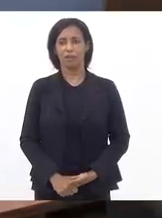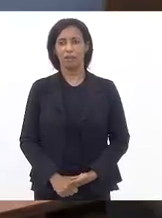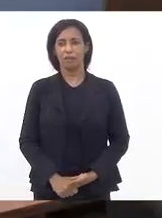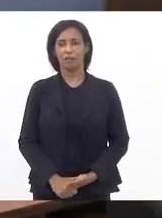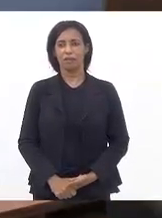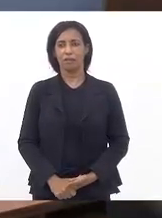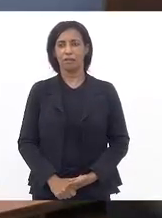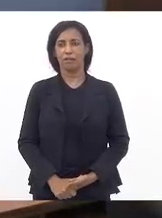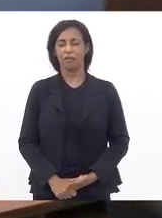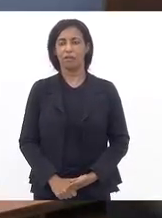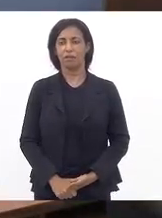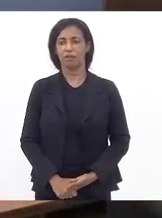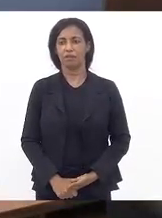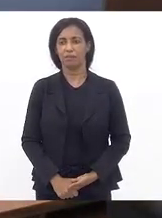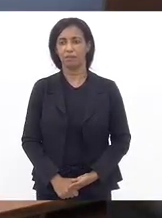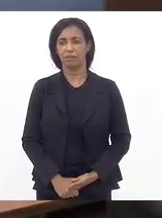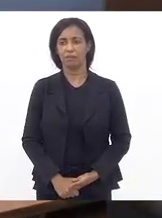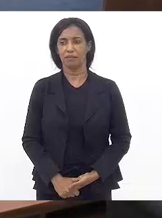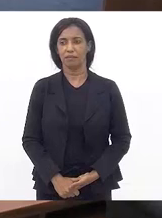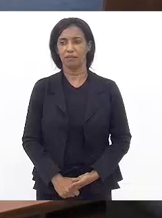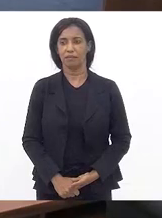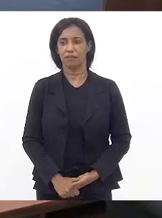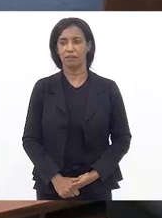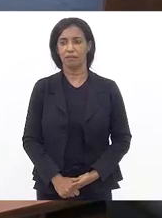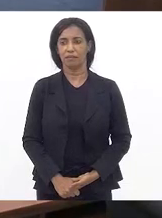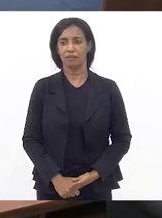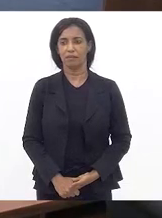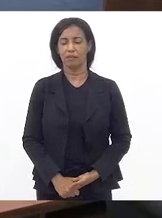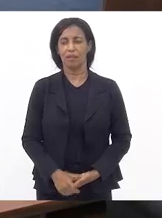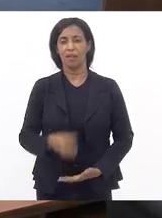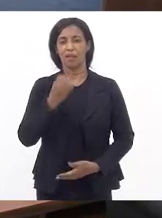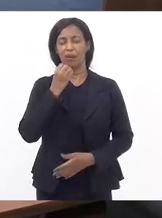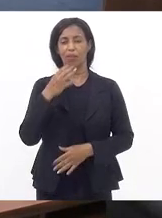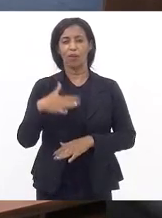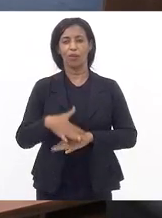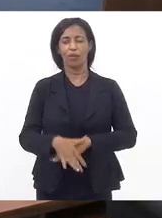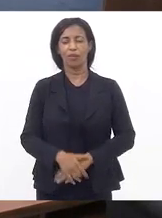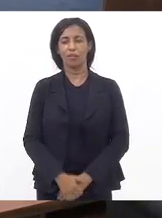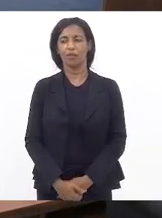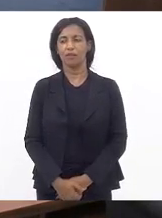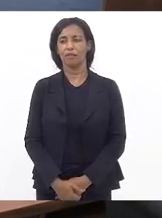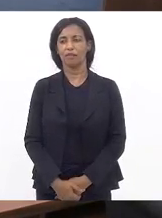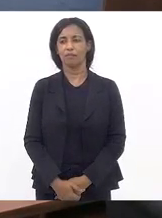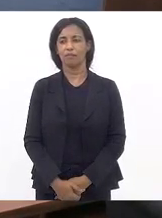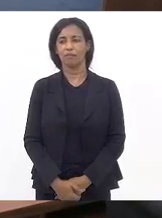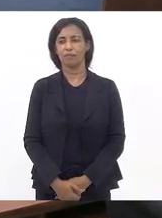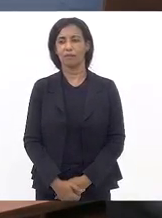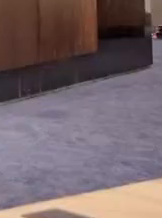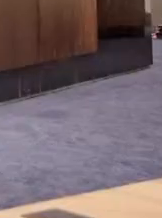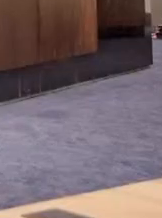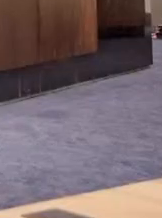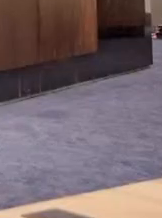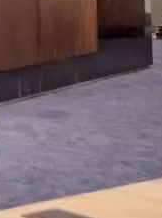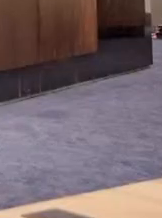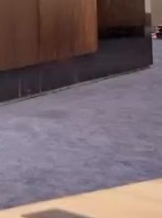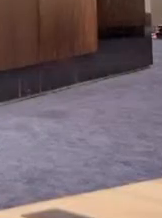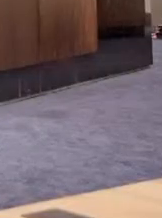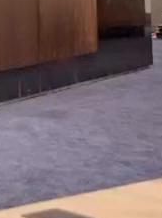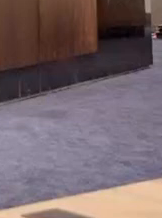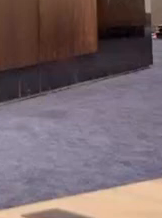bom obrigada obrigada Boa noite tia Ju boa noite família mesmo é